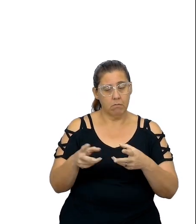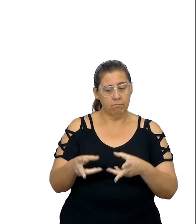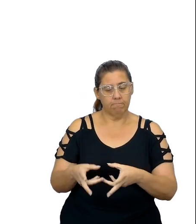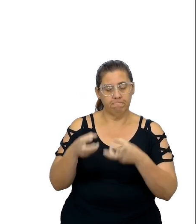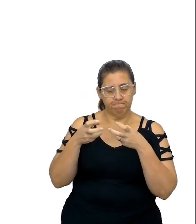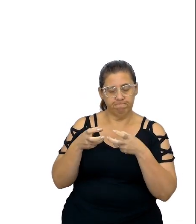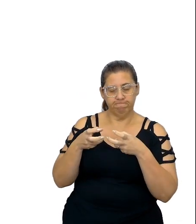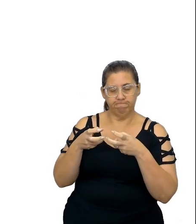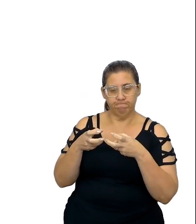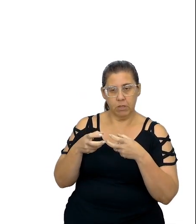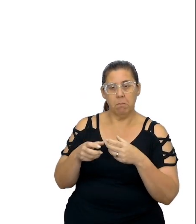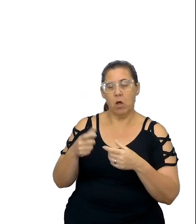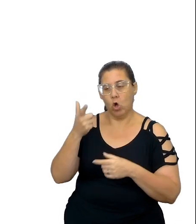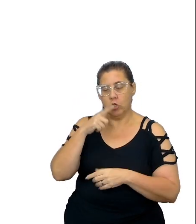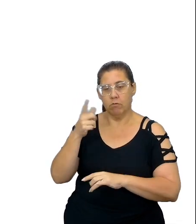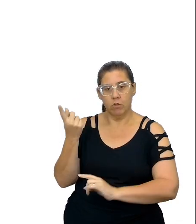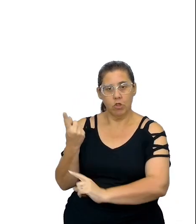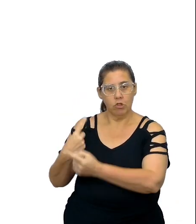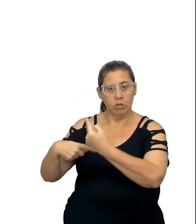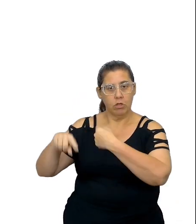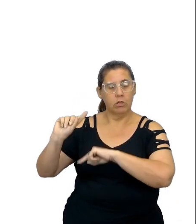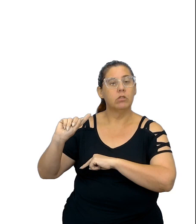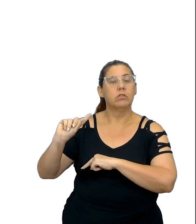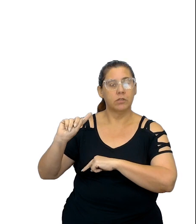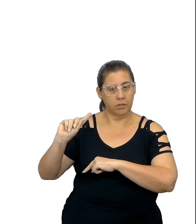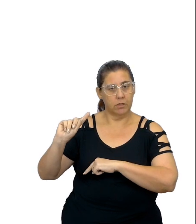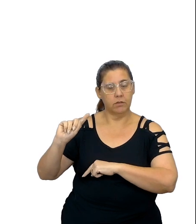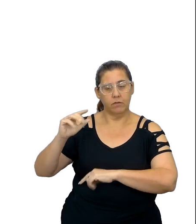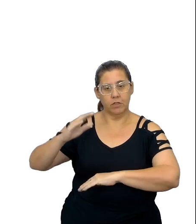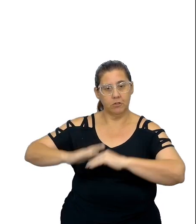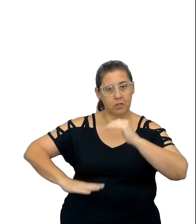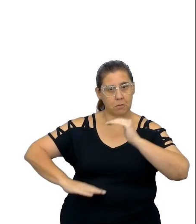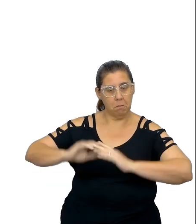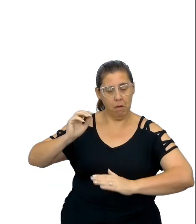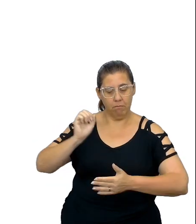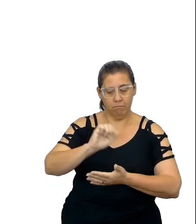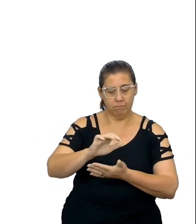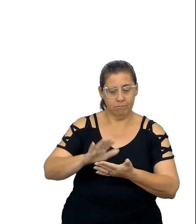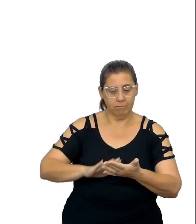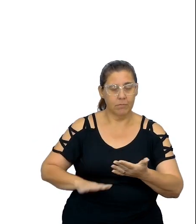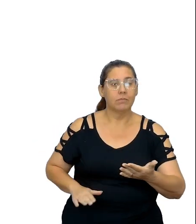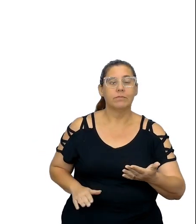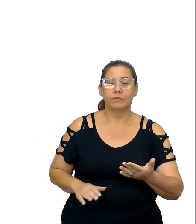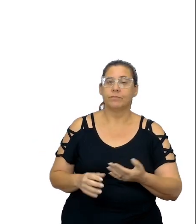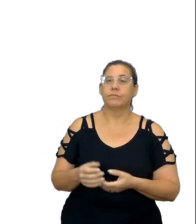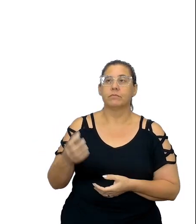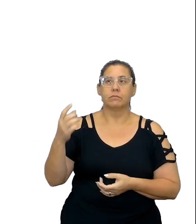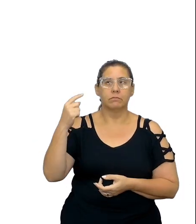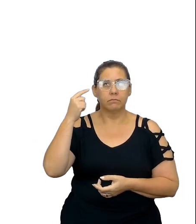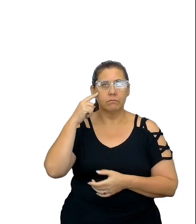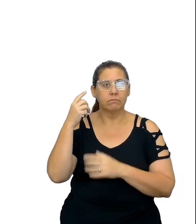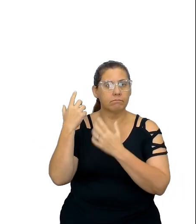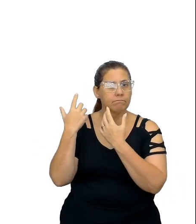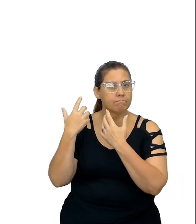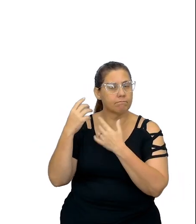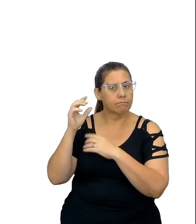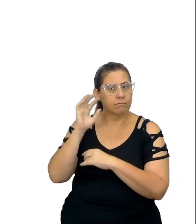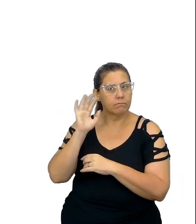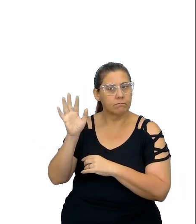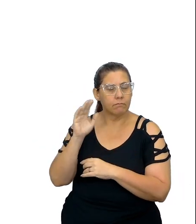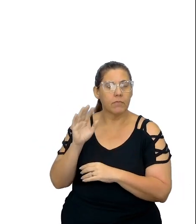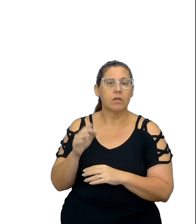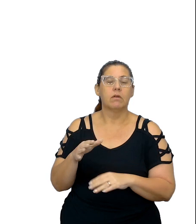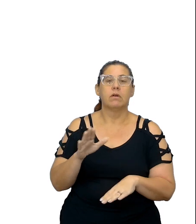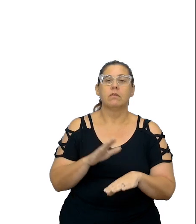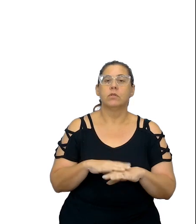para que ele possa, então, desenvolver ali as suas atividades e planejá-la de forma a atender às